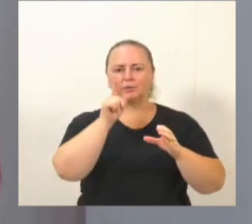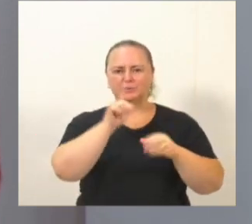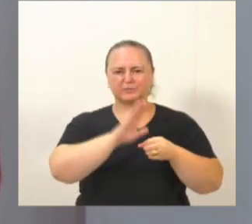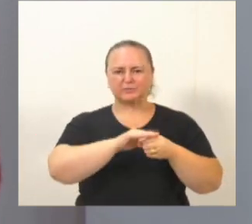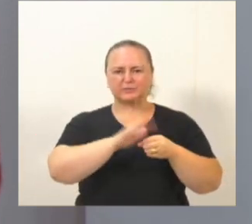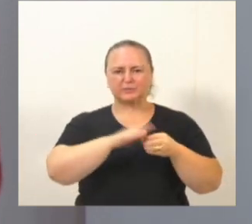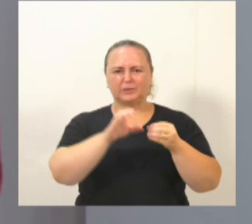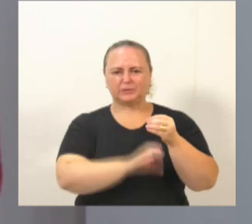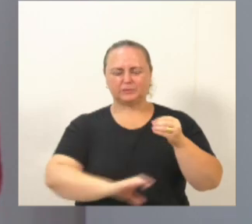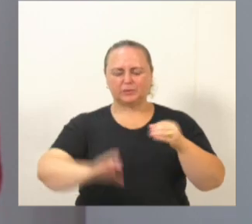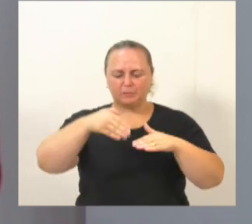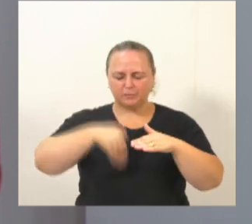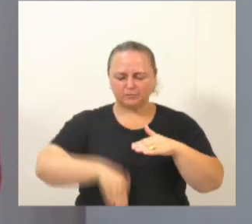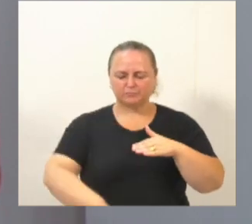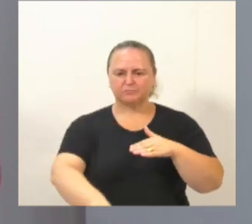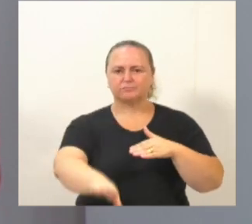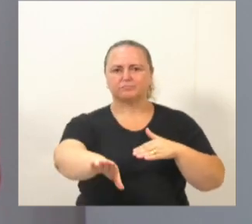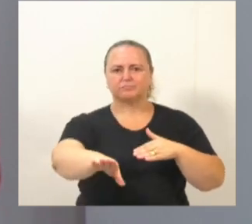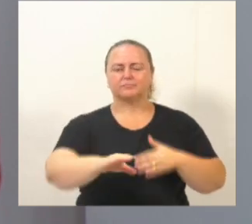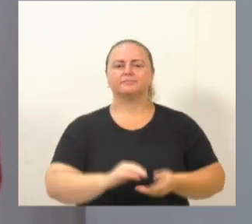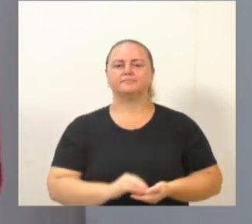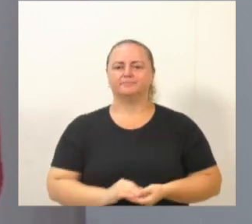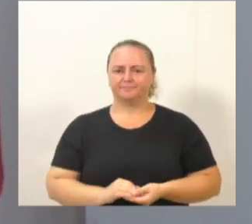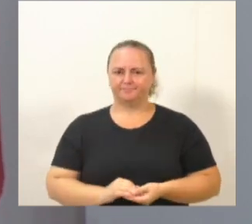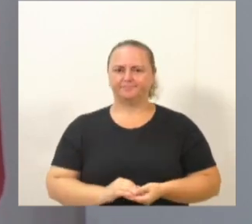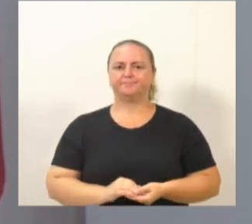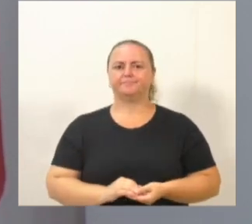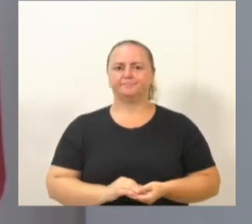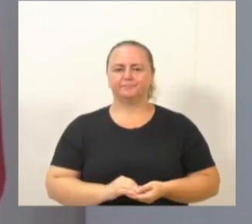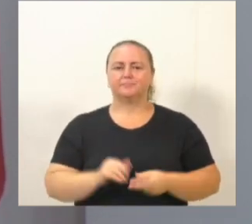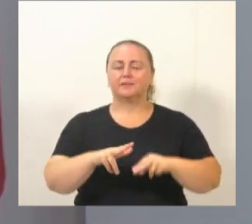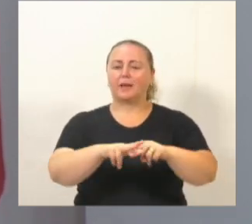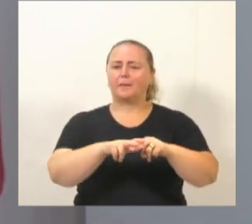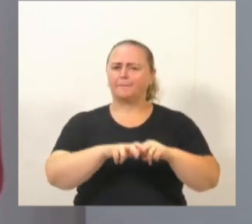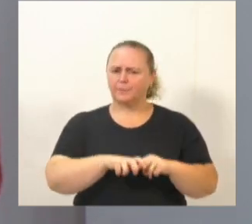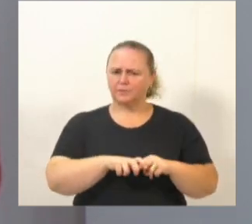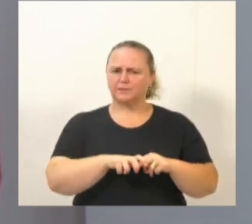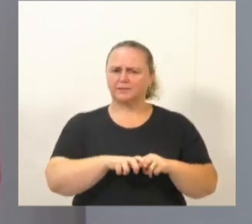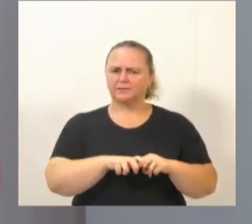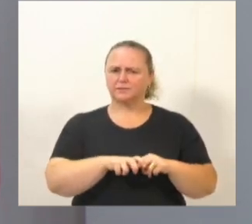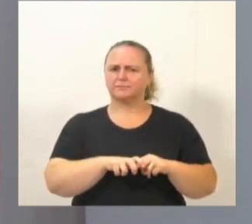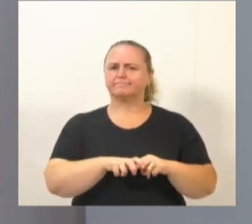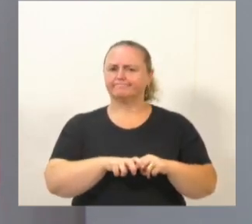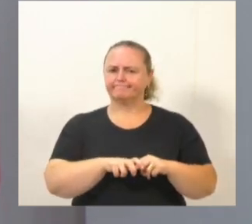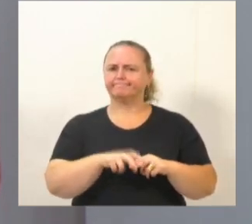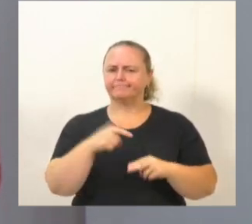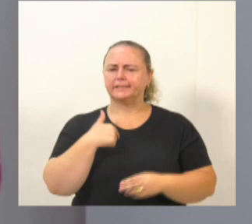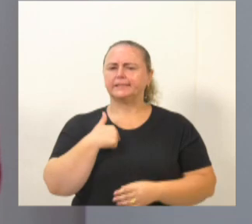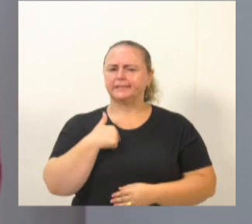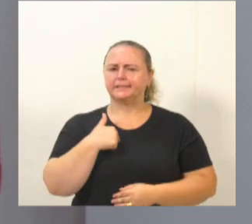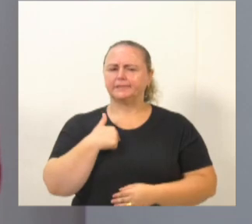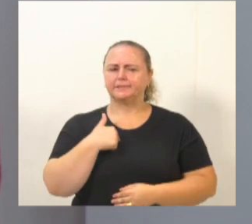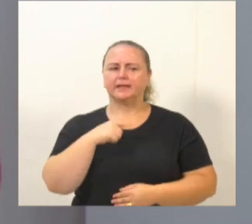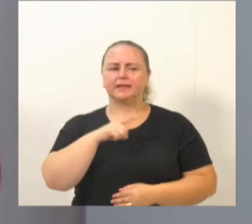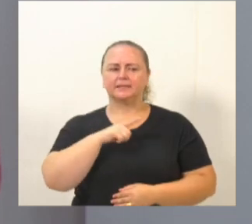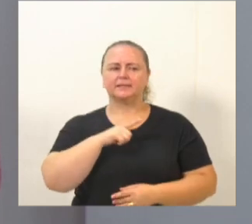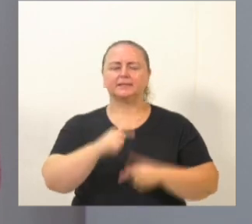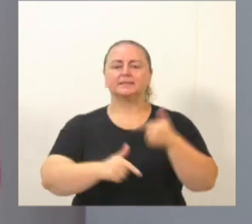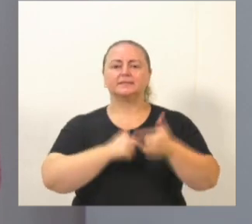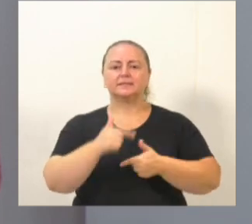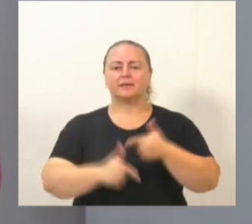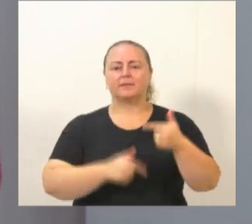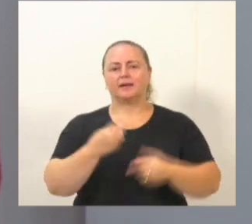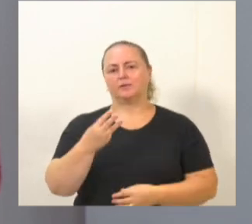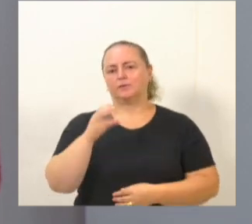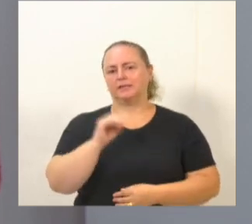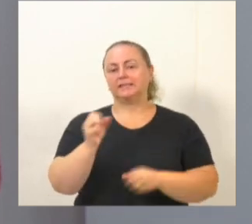da rua. E aí, eu insisto, e eu trabalho com saneamento há 30 anos, gente, eu insisto